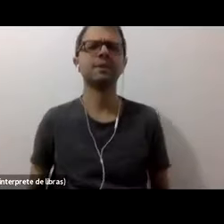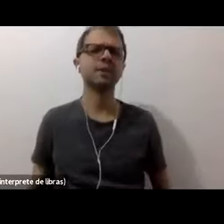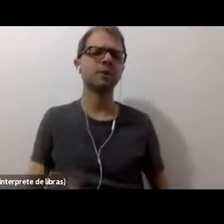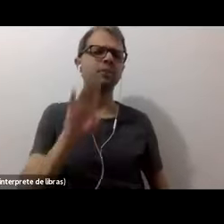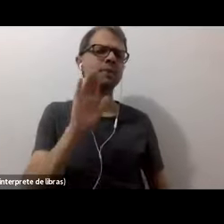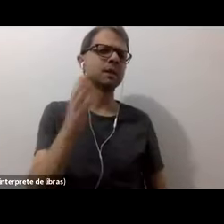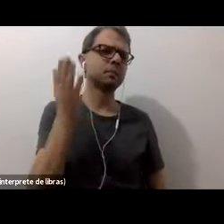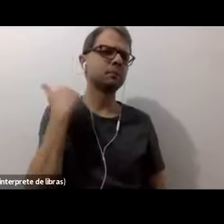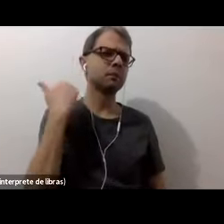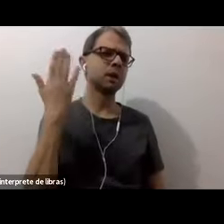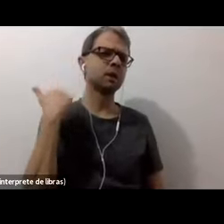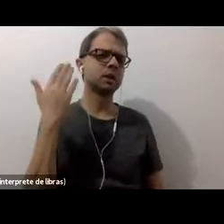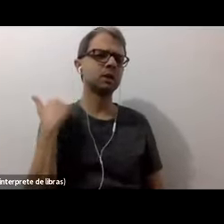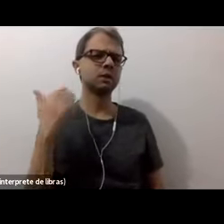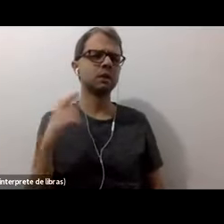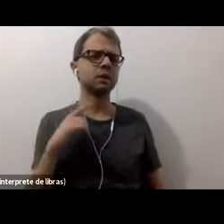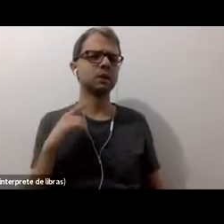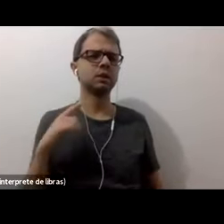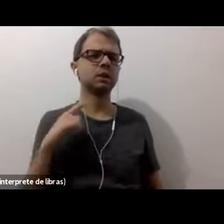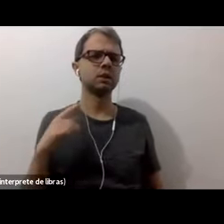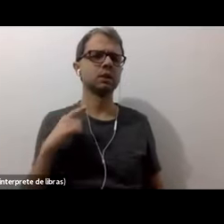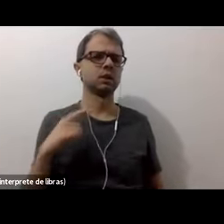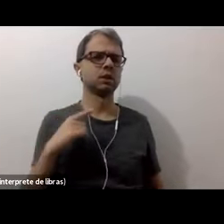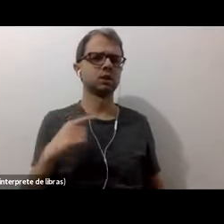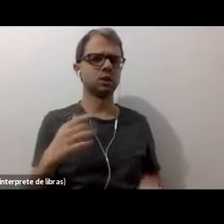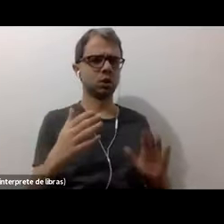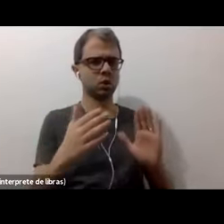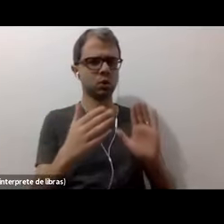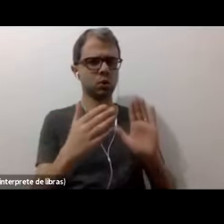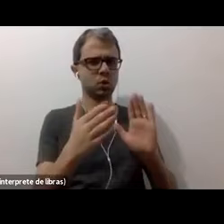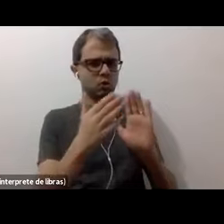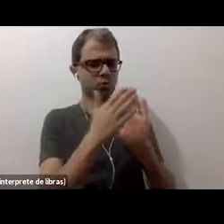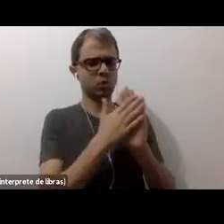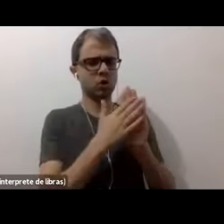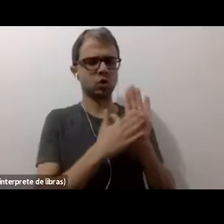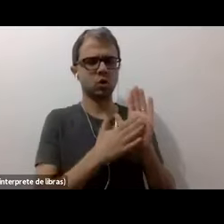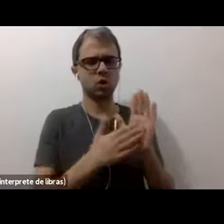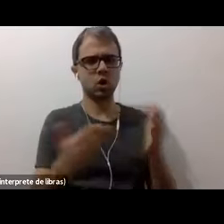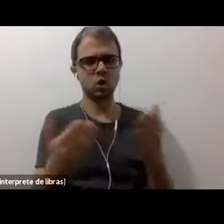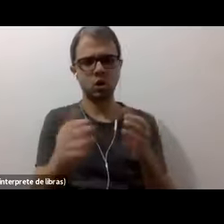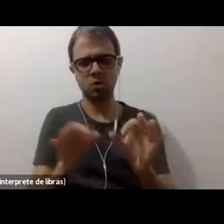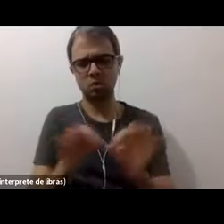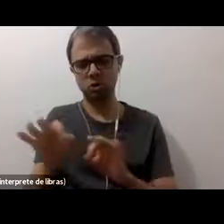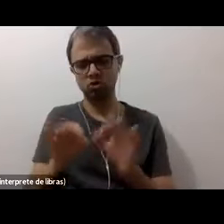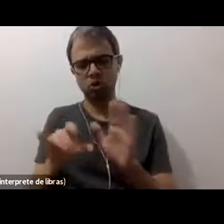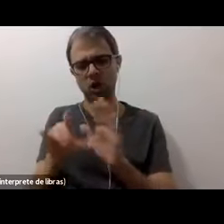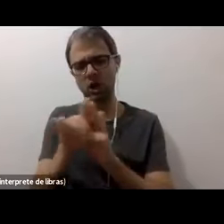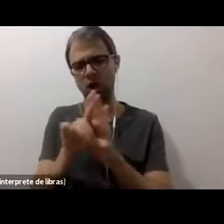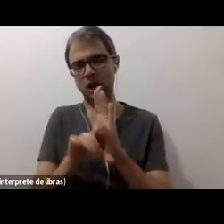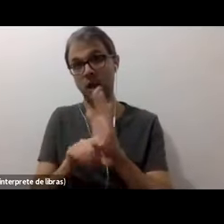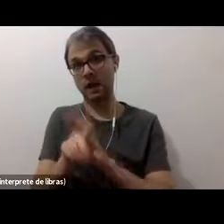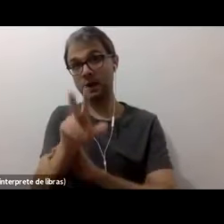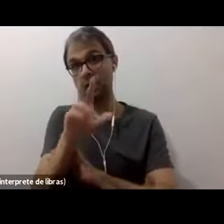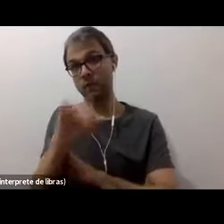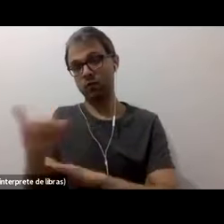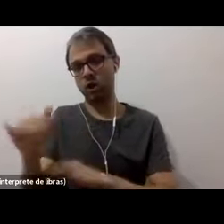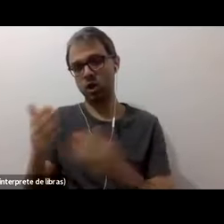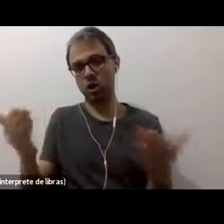protocolo de consulta, e agora esse projeto de lei que vai para votação, a gente ainda não sabe